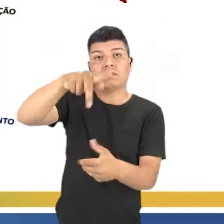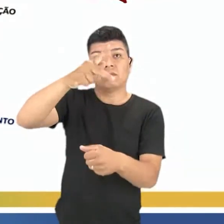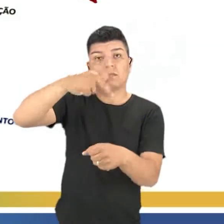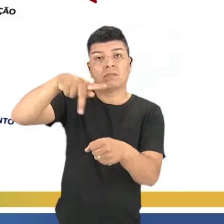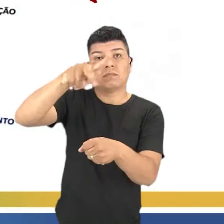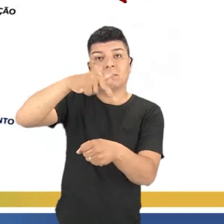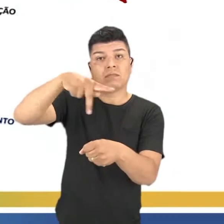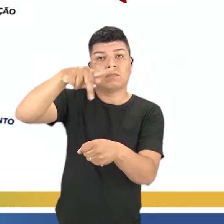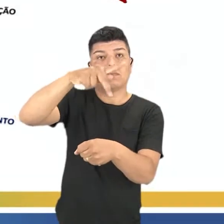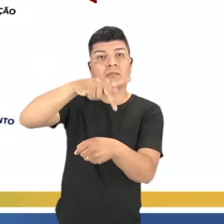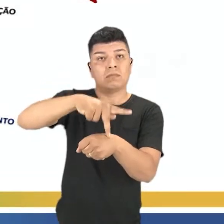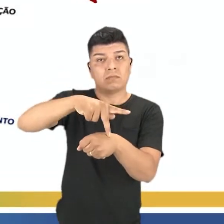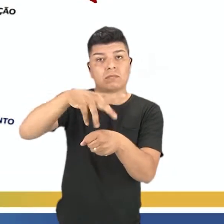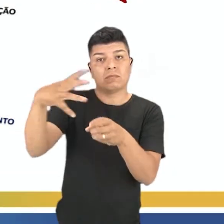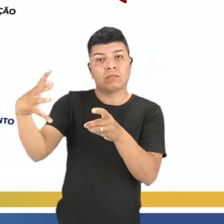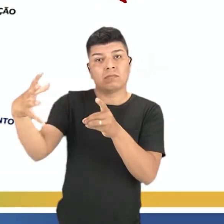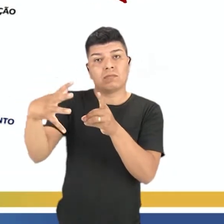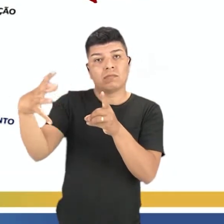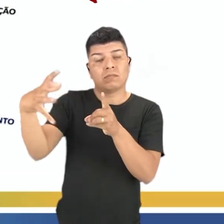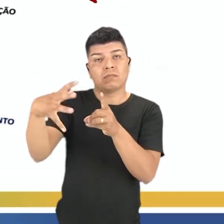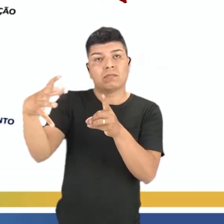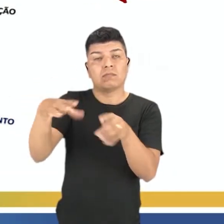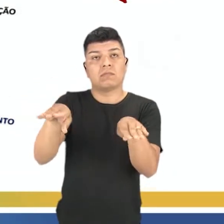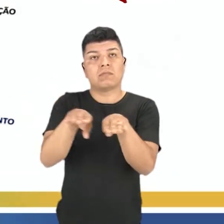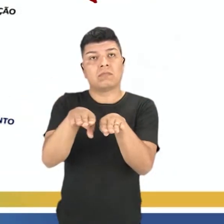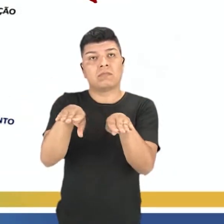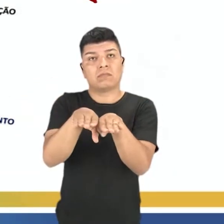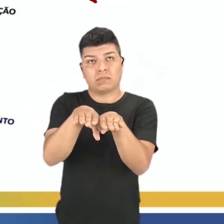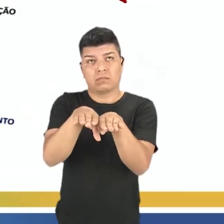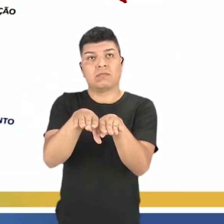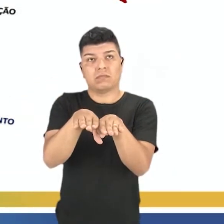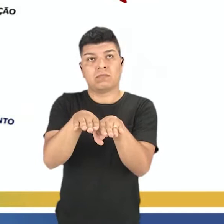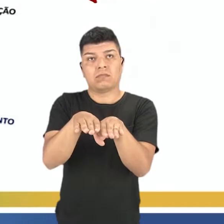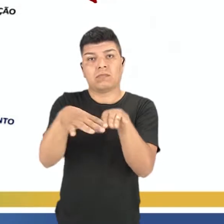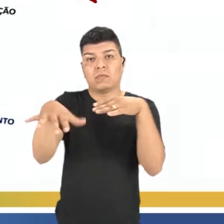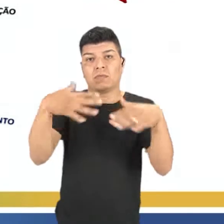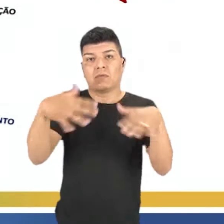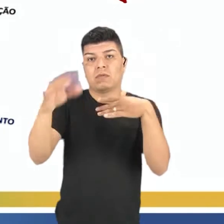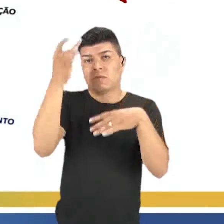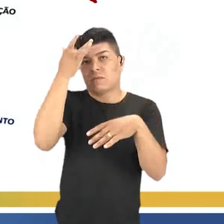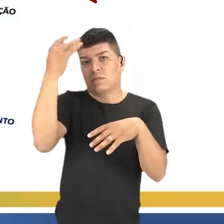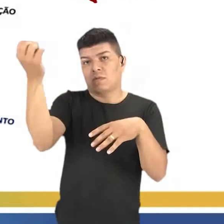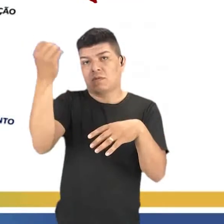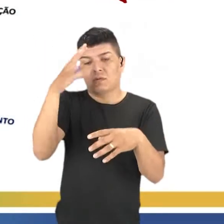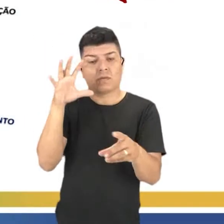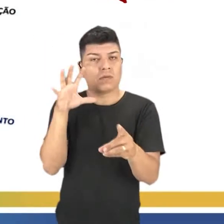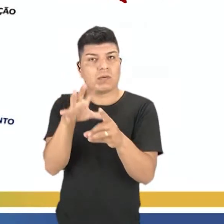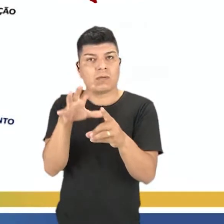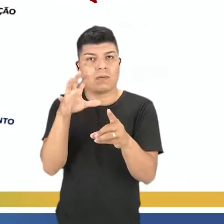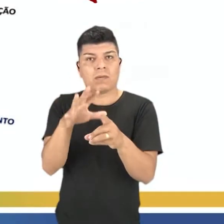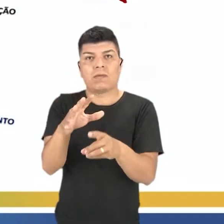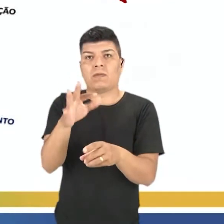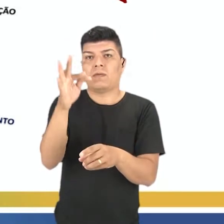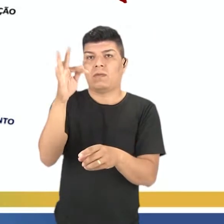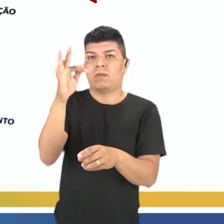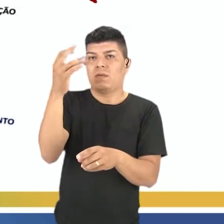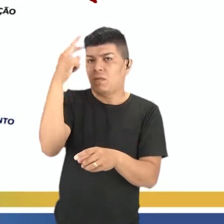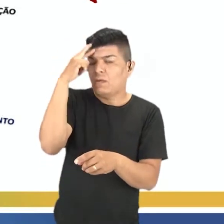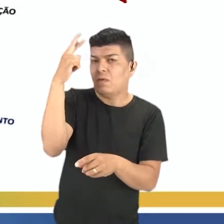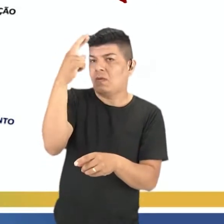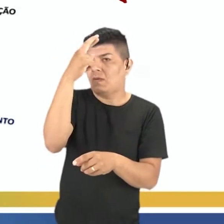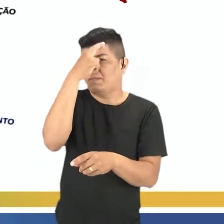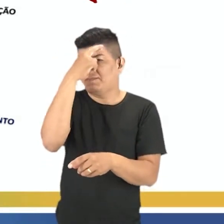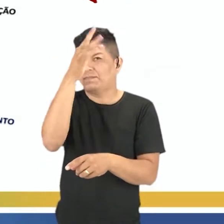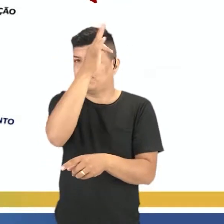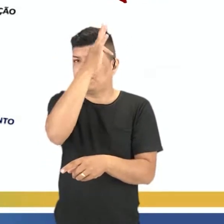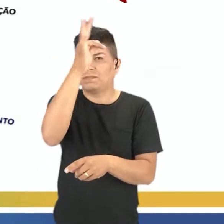nela se influenciavam. Então, o movimento iluminista ele influenciou a história, a filosofia, todas as ideias